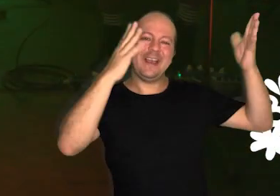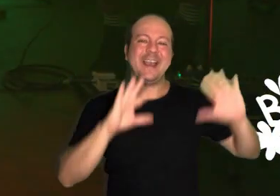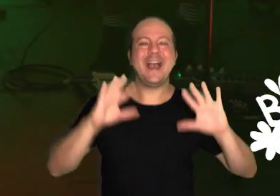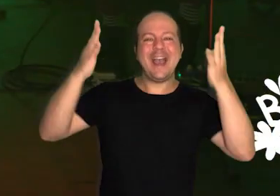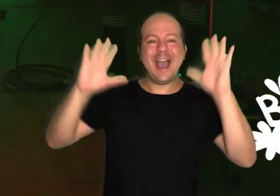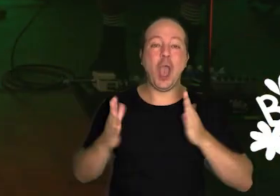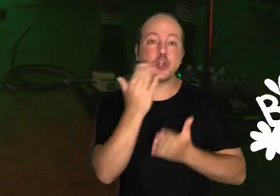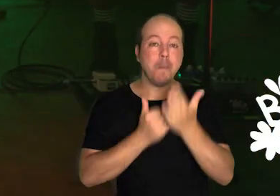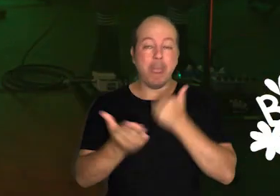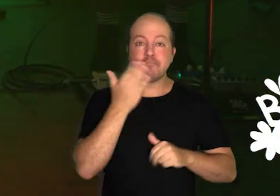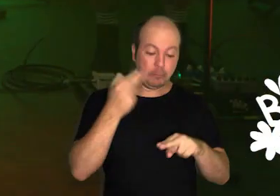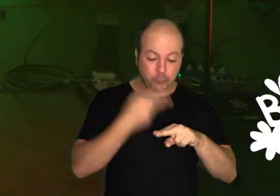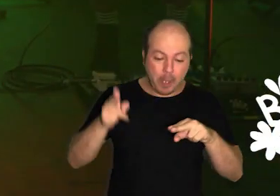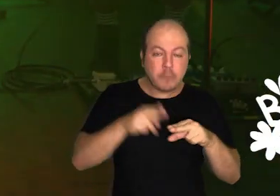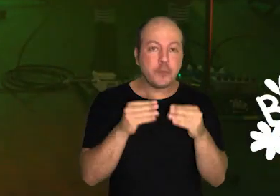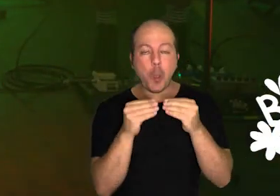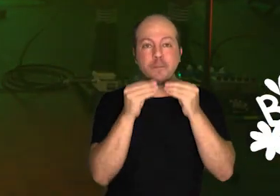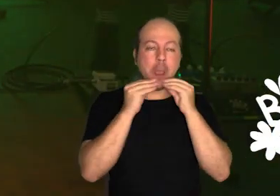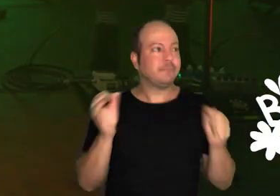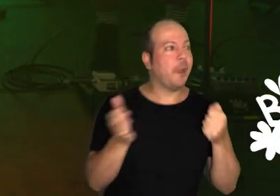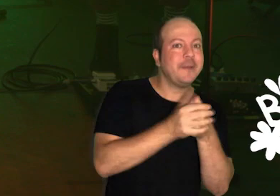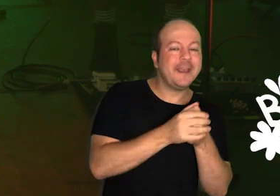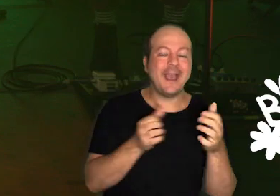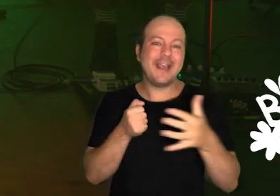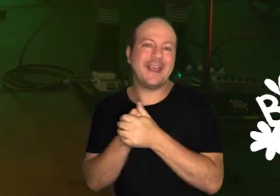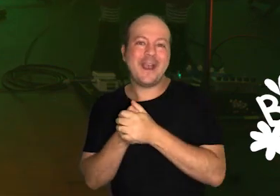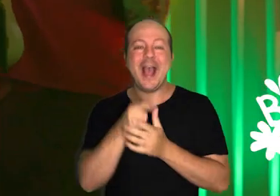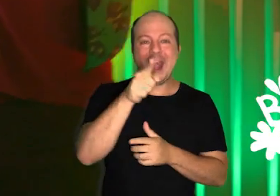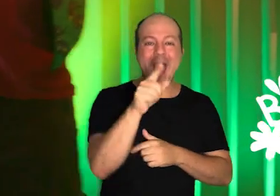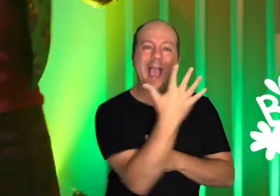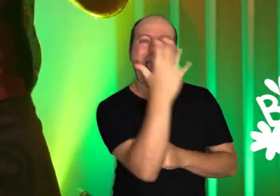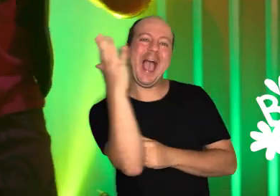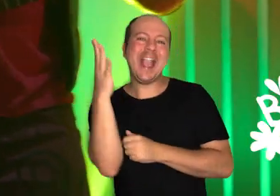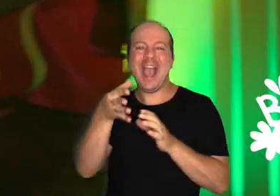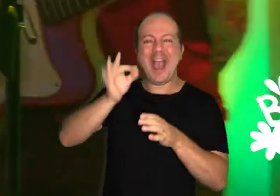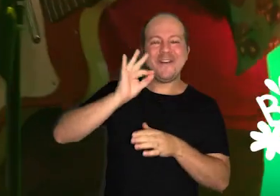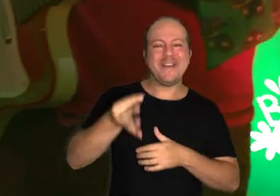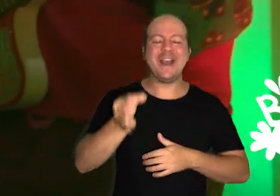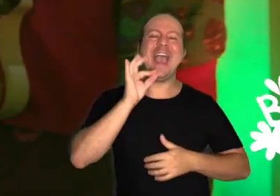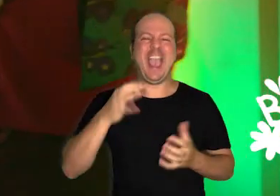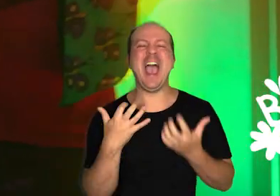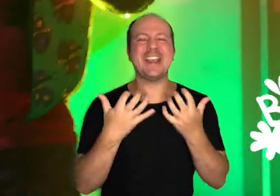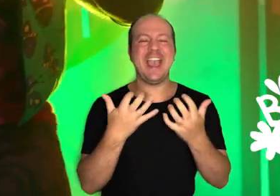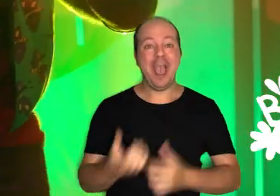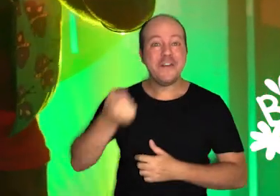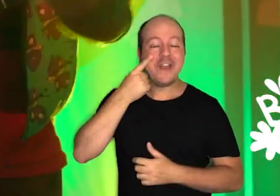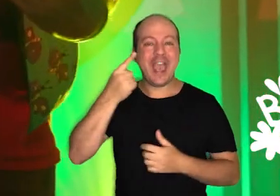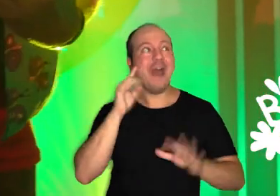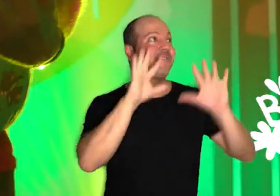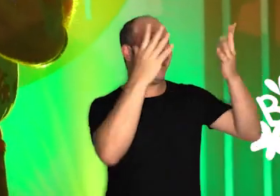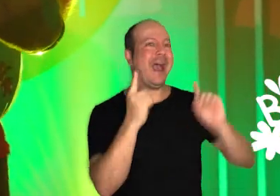Comer meu cereal. Esconde, esconde lá no cafezal. Eu quero que